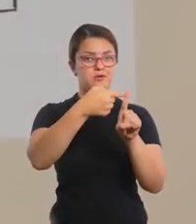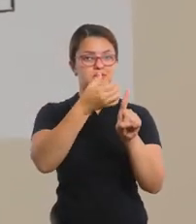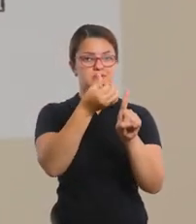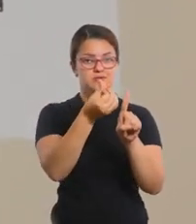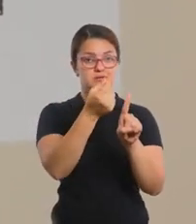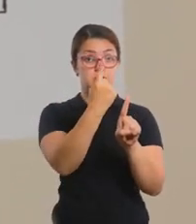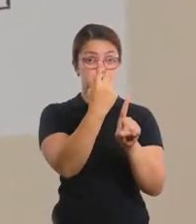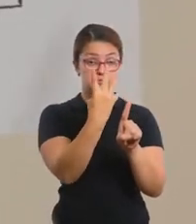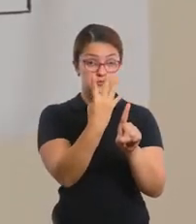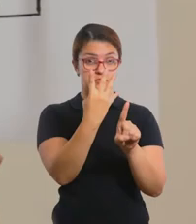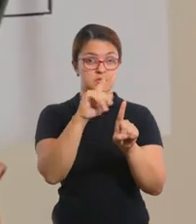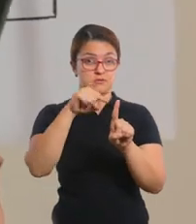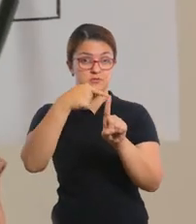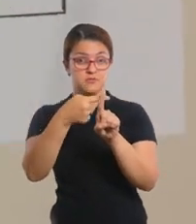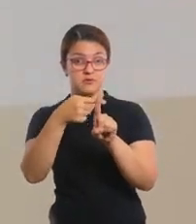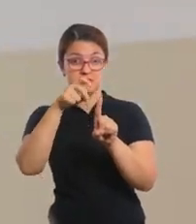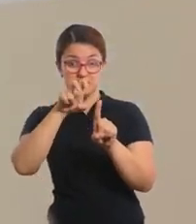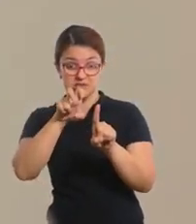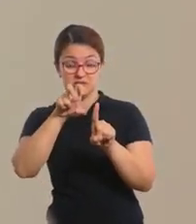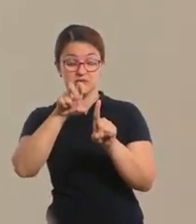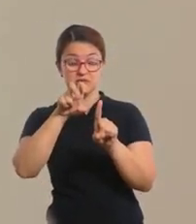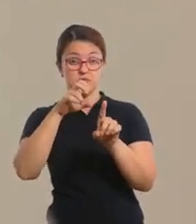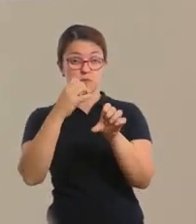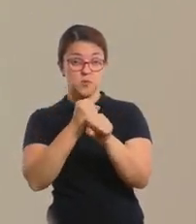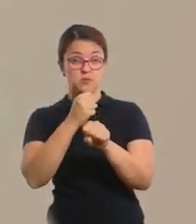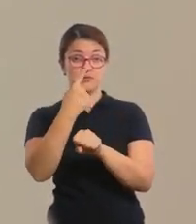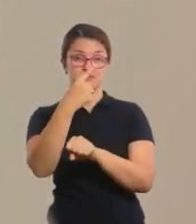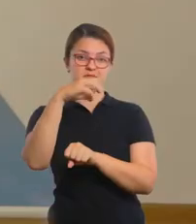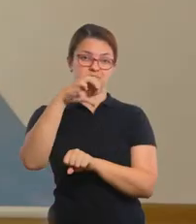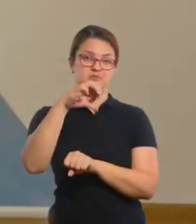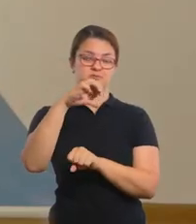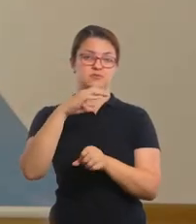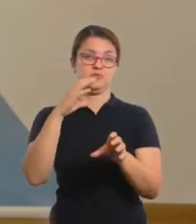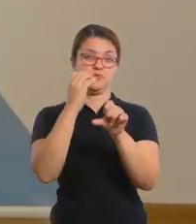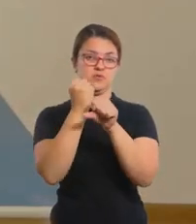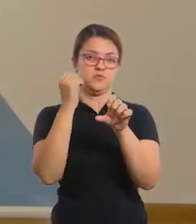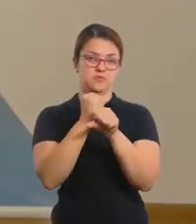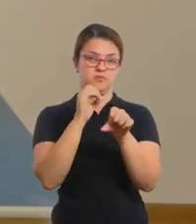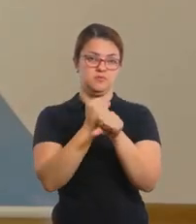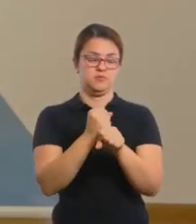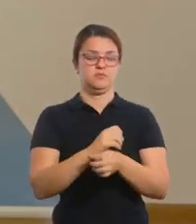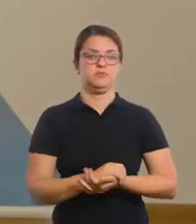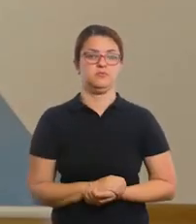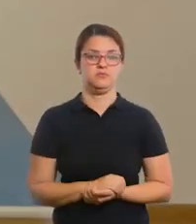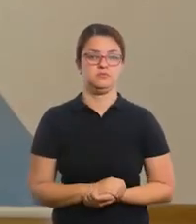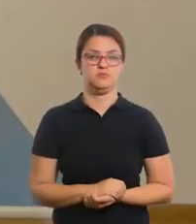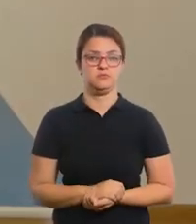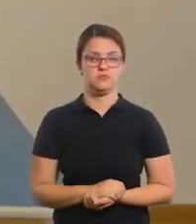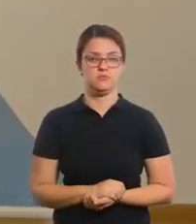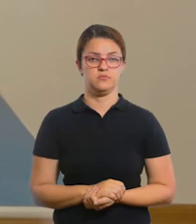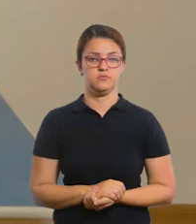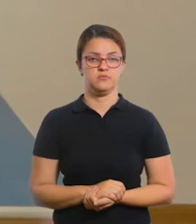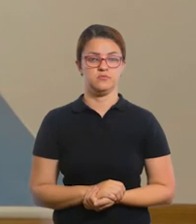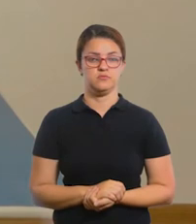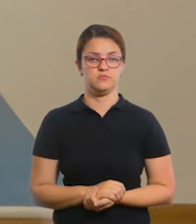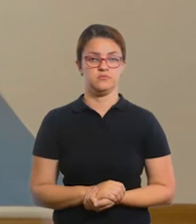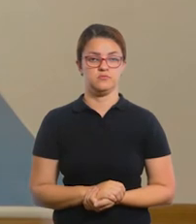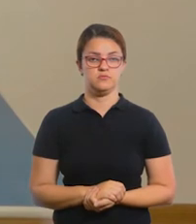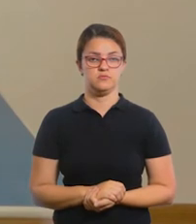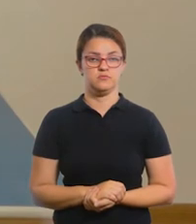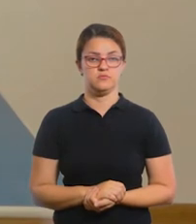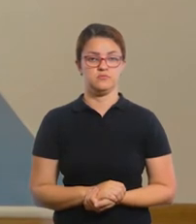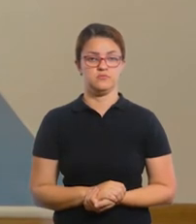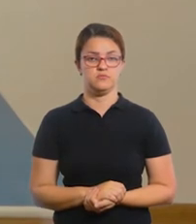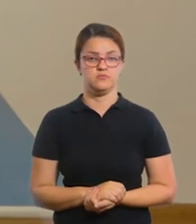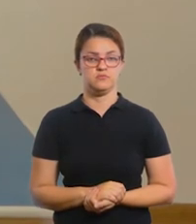6, 14, mais 5, 19. Então esse foi a pontuação total